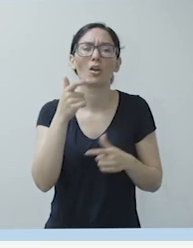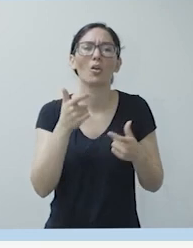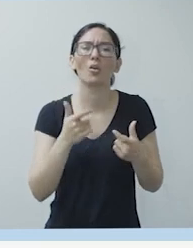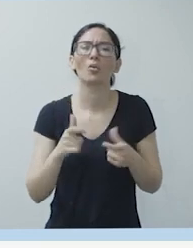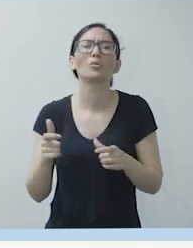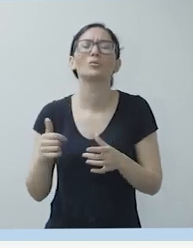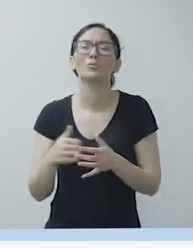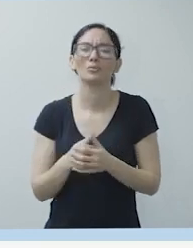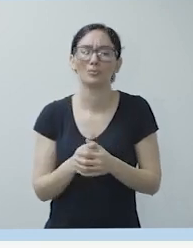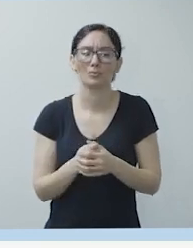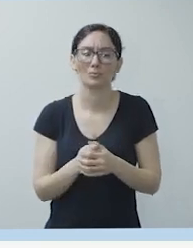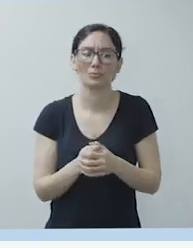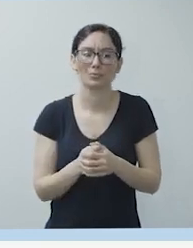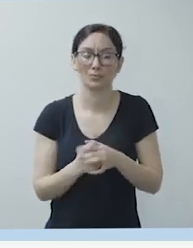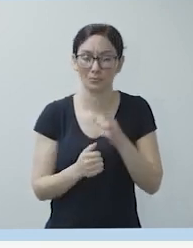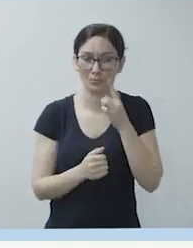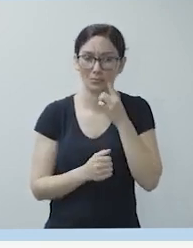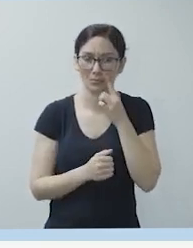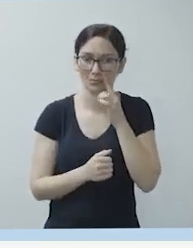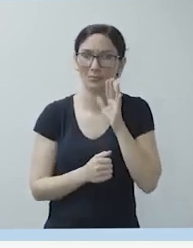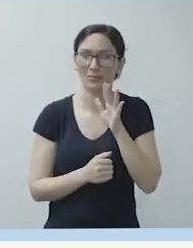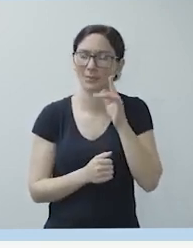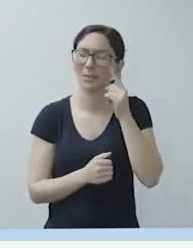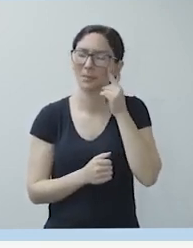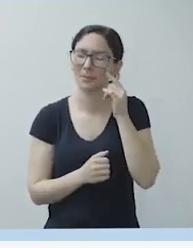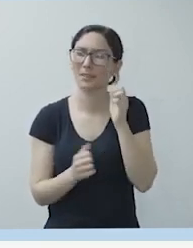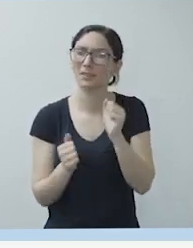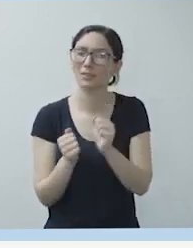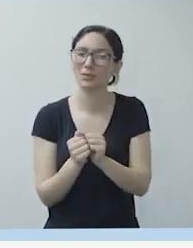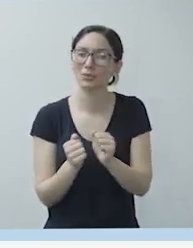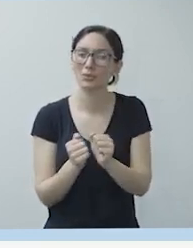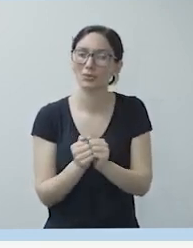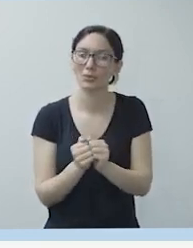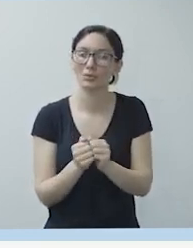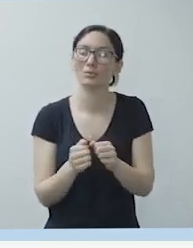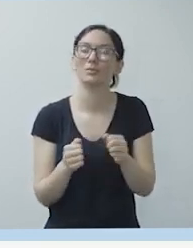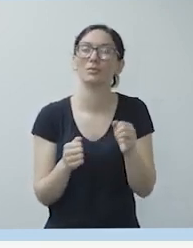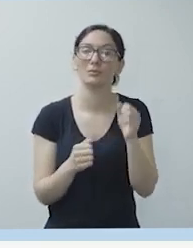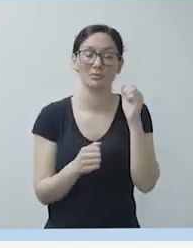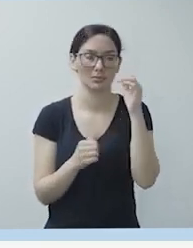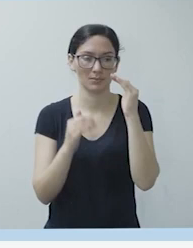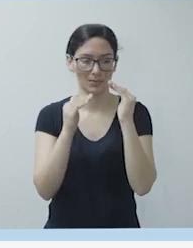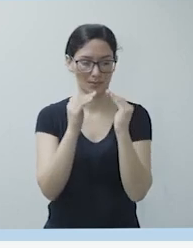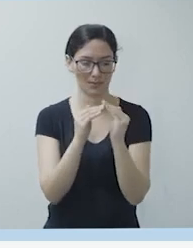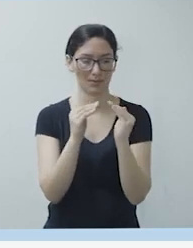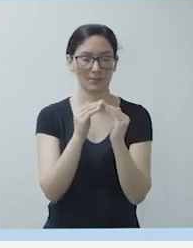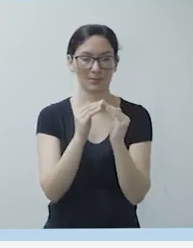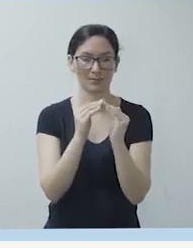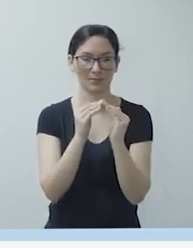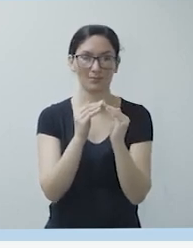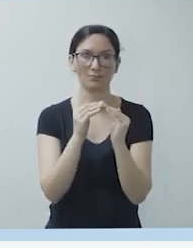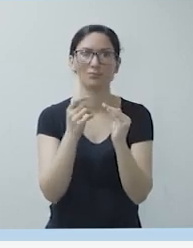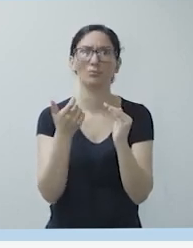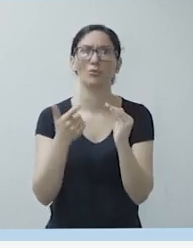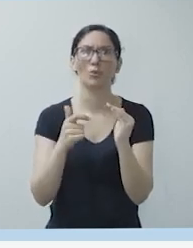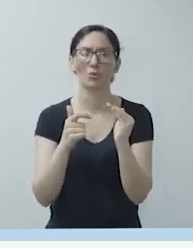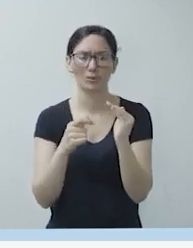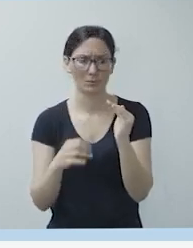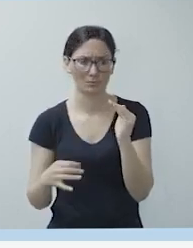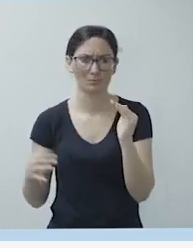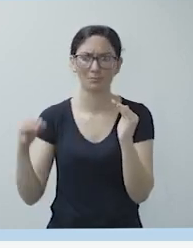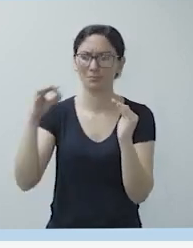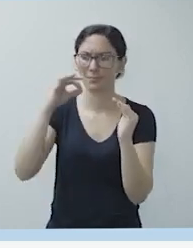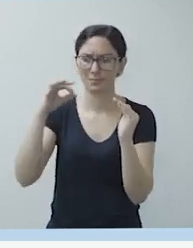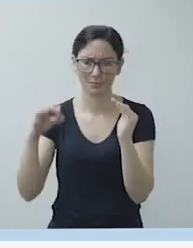ele pousar para a gente pensar juntos. Se ele vai ficar em cima da casinha ou embaixo. Lembra